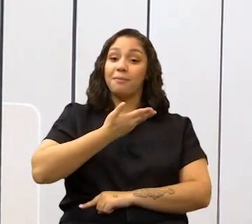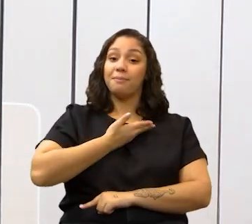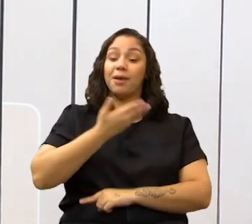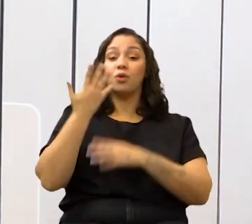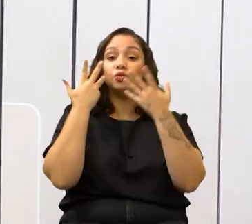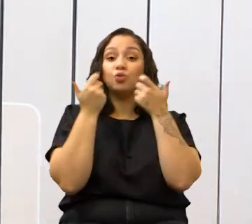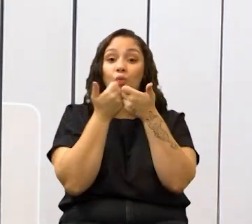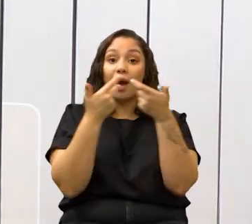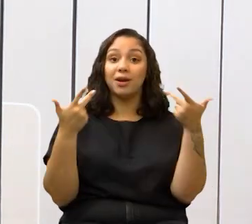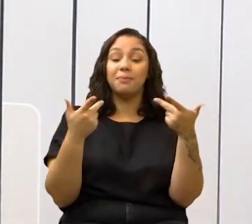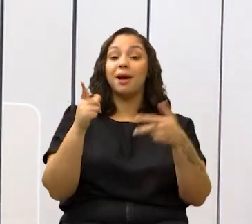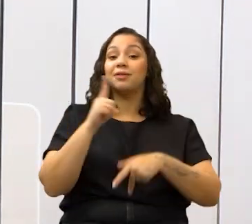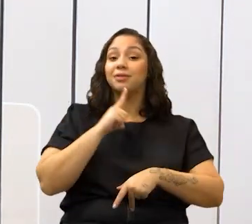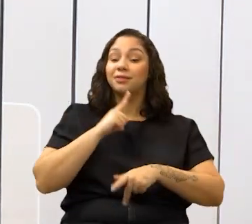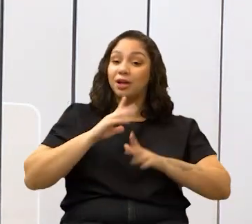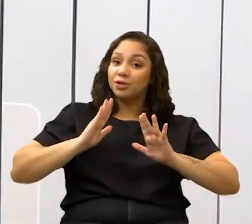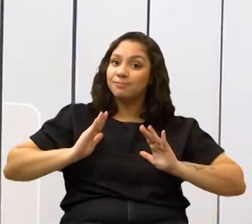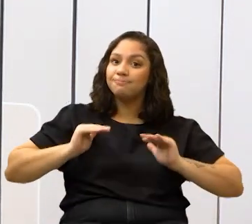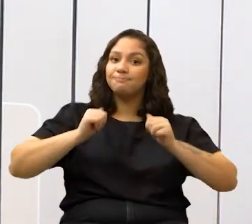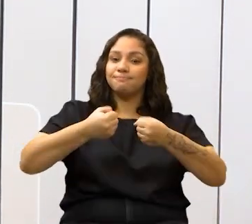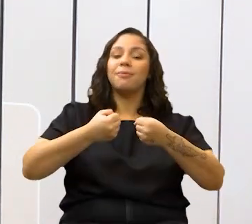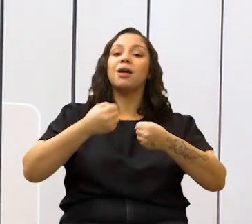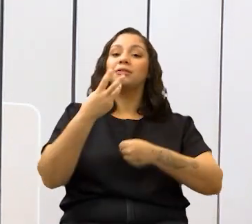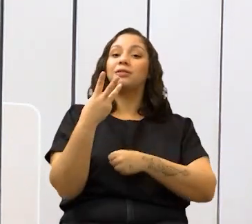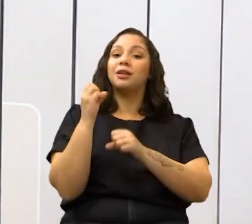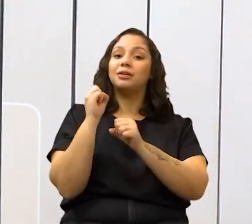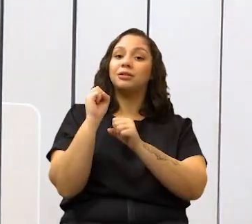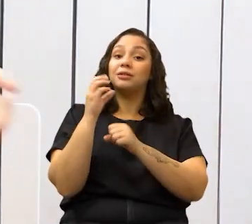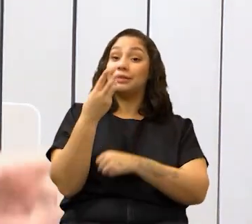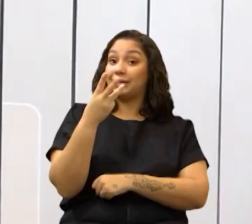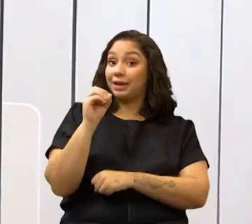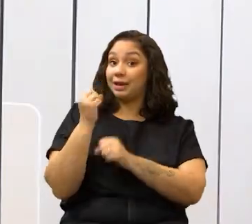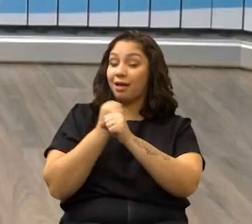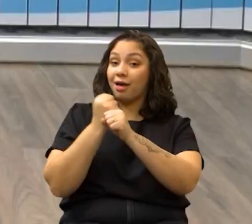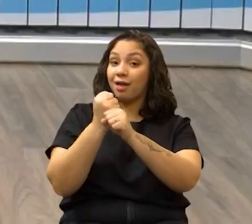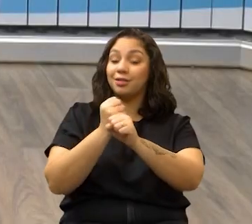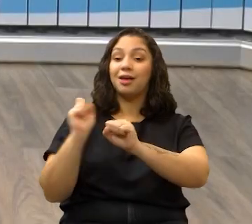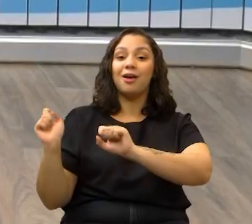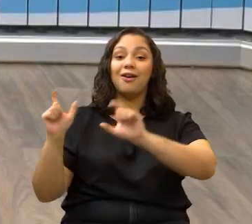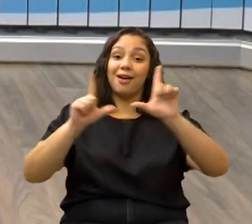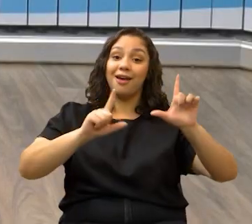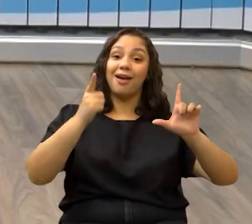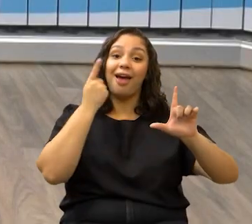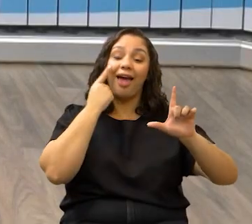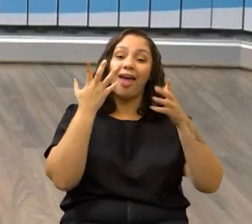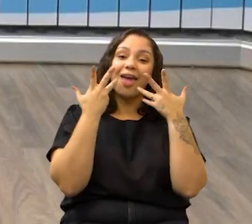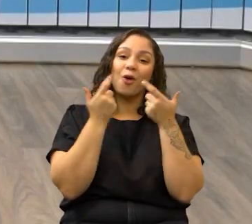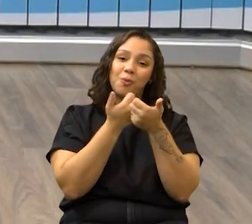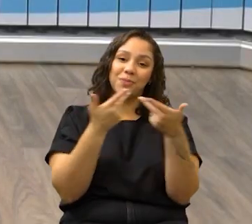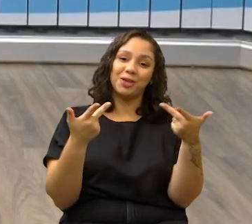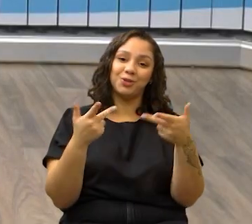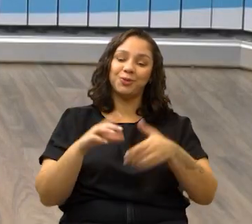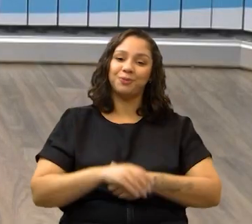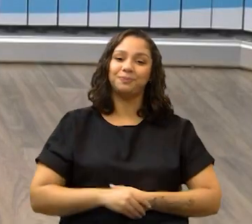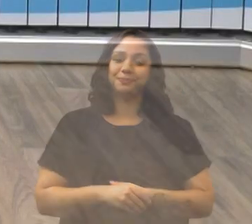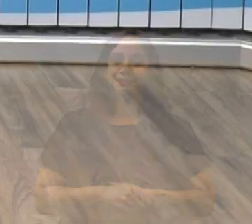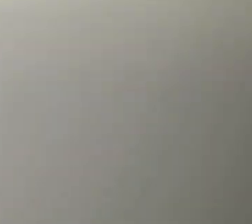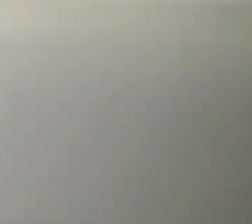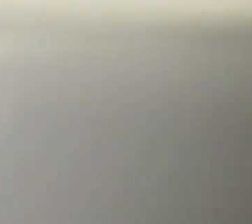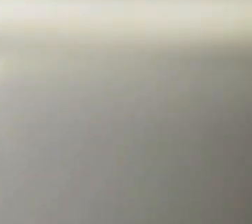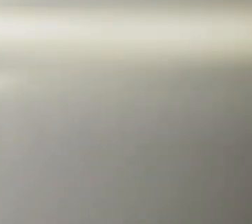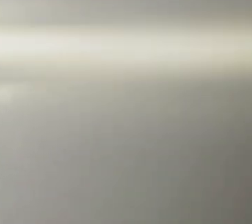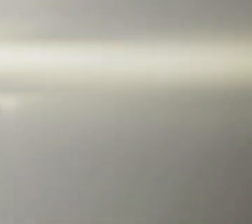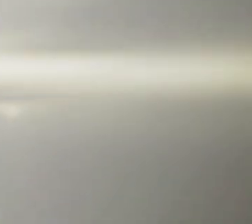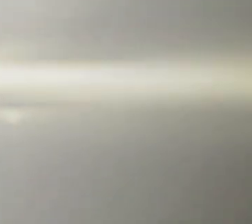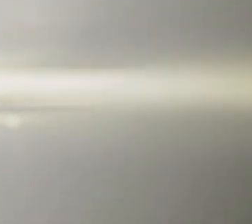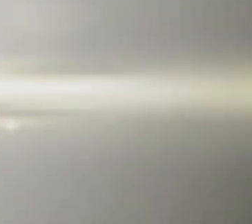aqui de Campinas, atuante há mais de 30 anos na cidade. No nosso quadro É o Bicho.